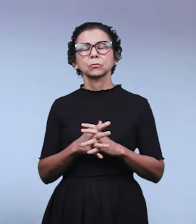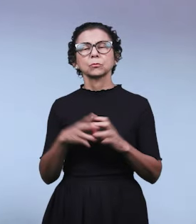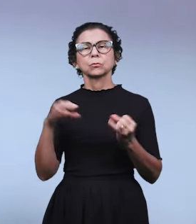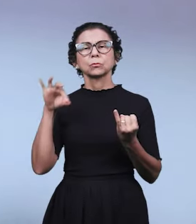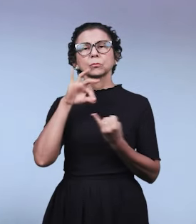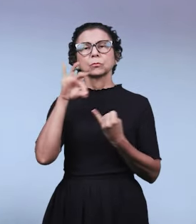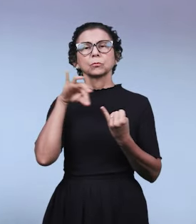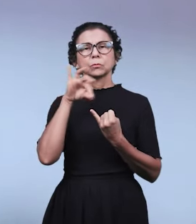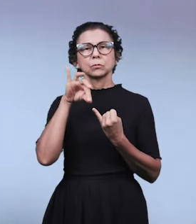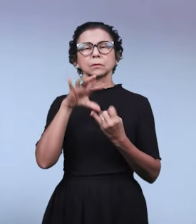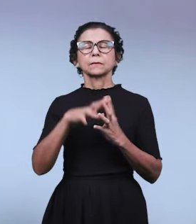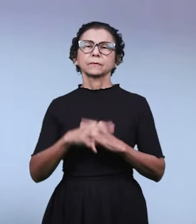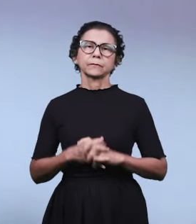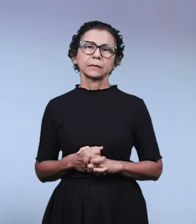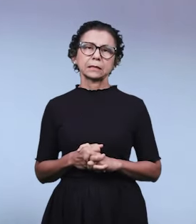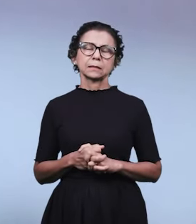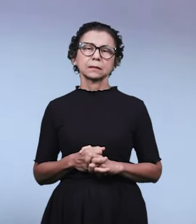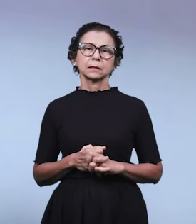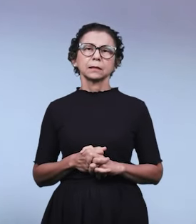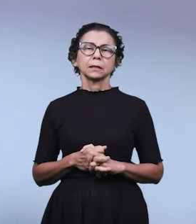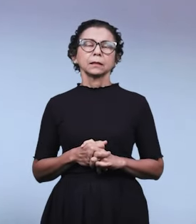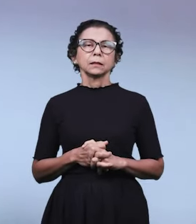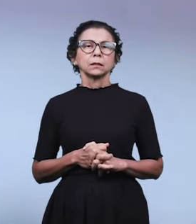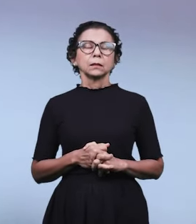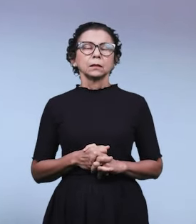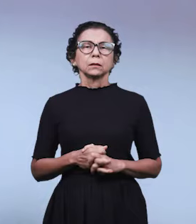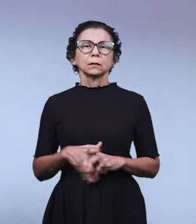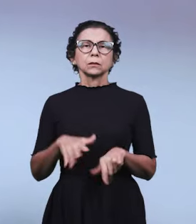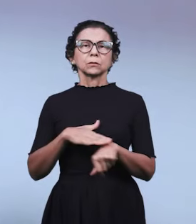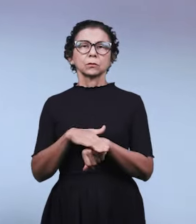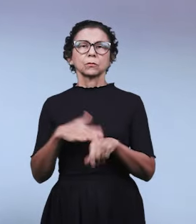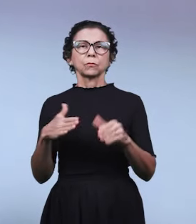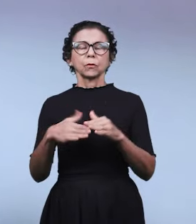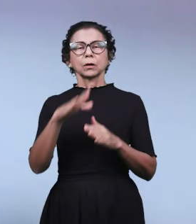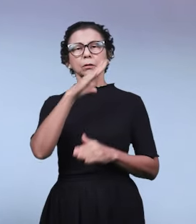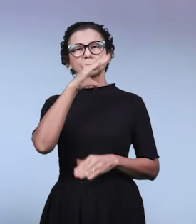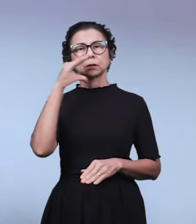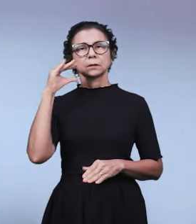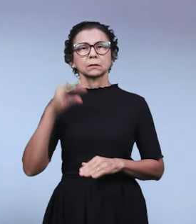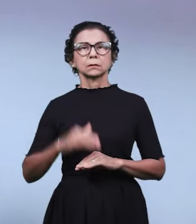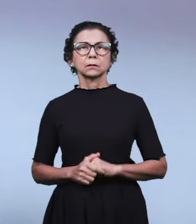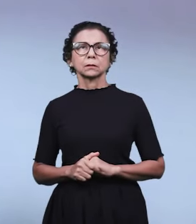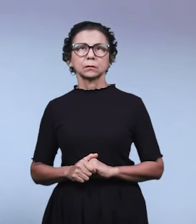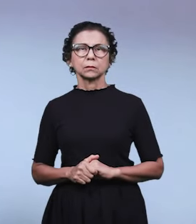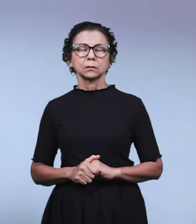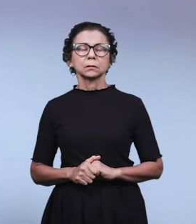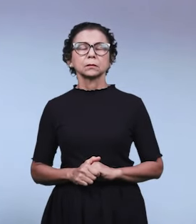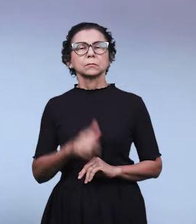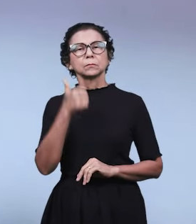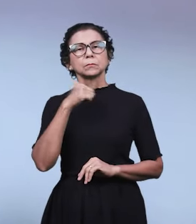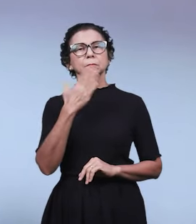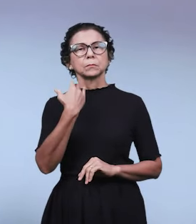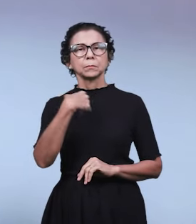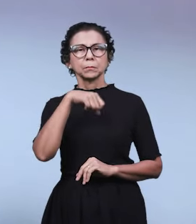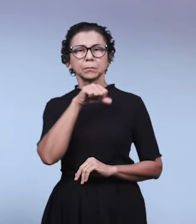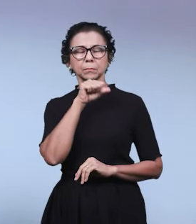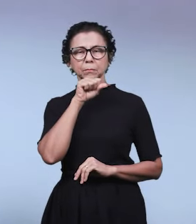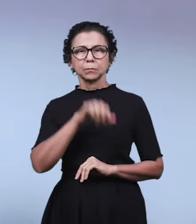IFES. Então, a nossa conversa é direcionada aos adolescentes e aos seus pais para uma